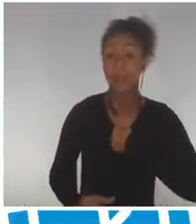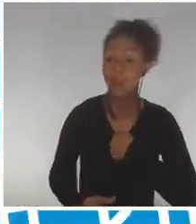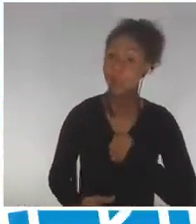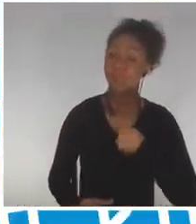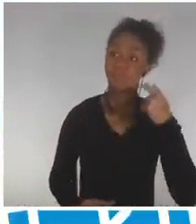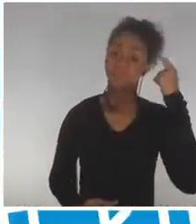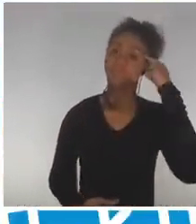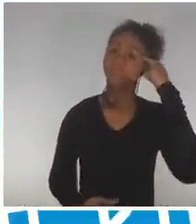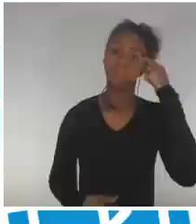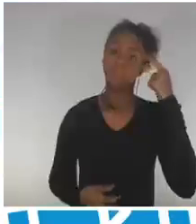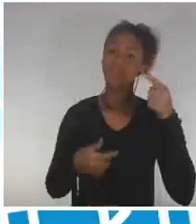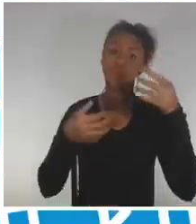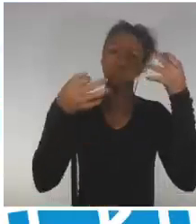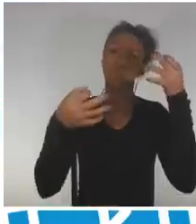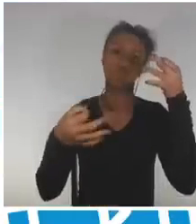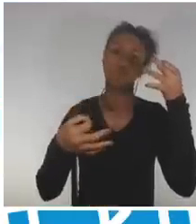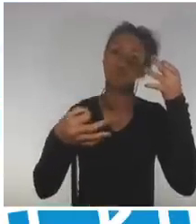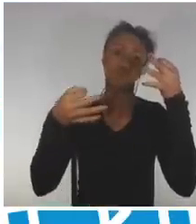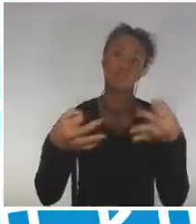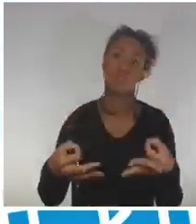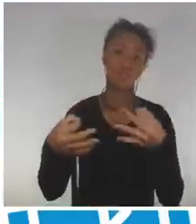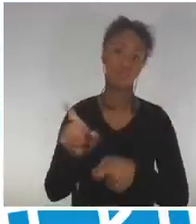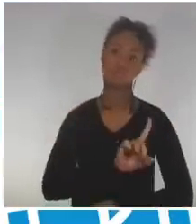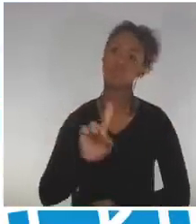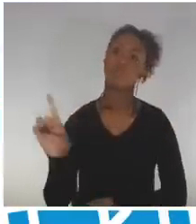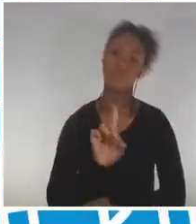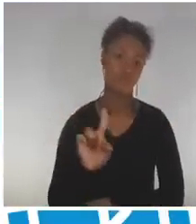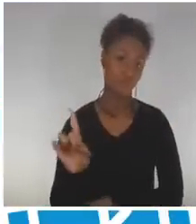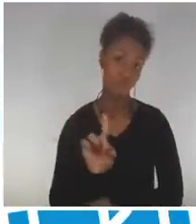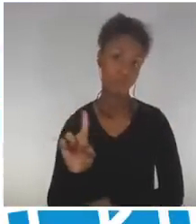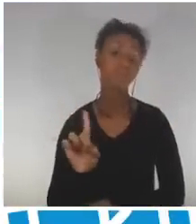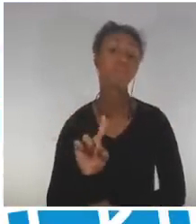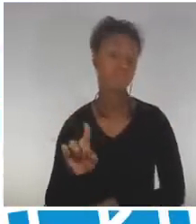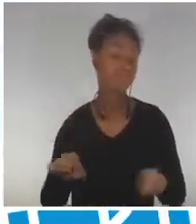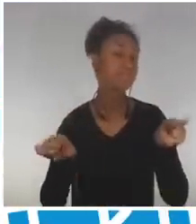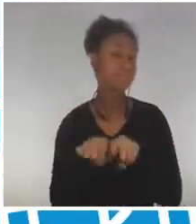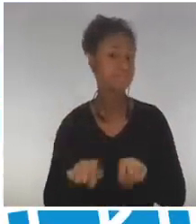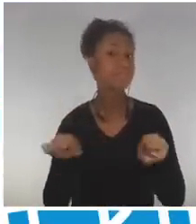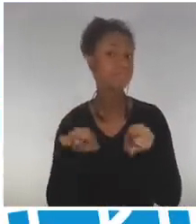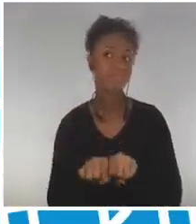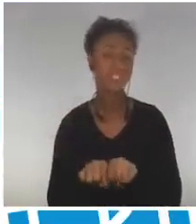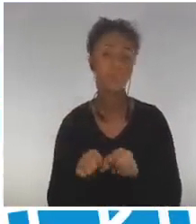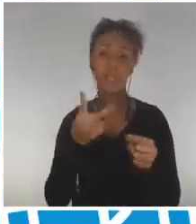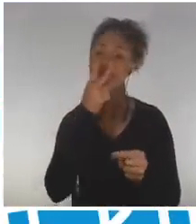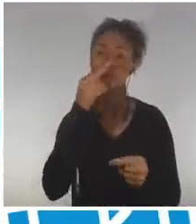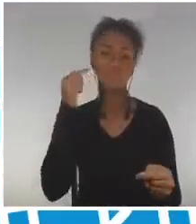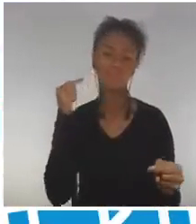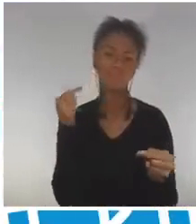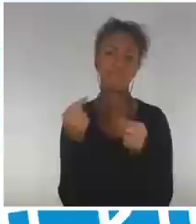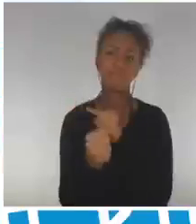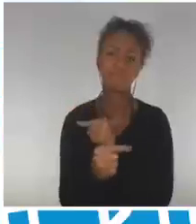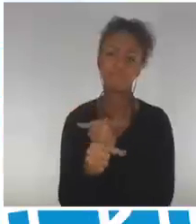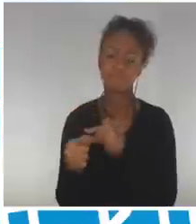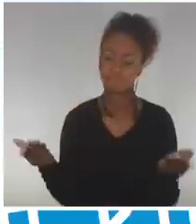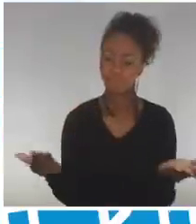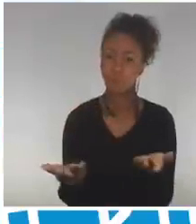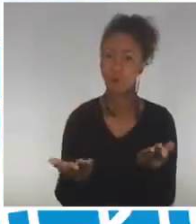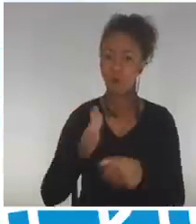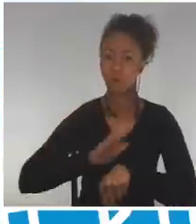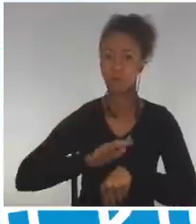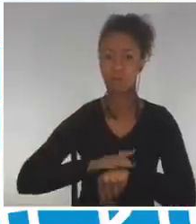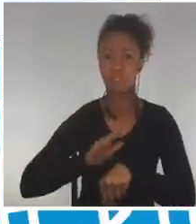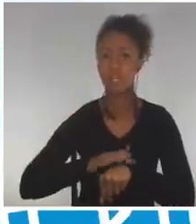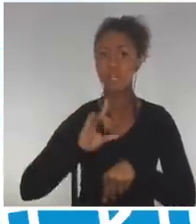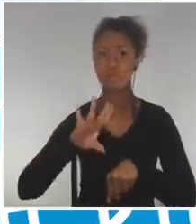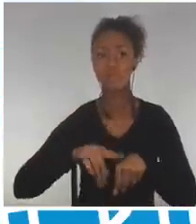injusto, né, e totalmente inadequado, né, mesmo para cumprir a lei do